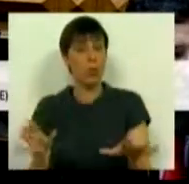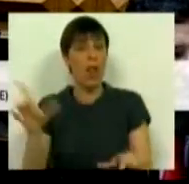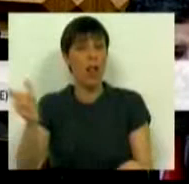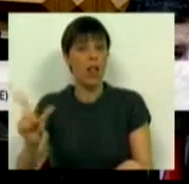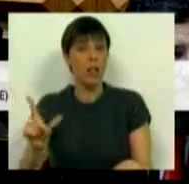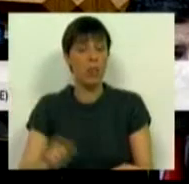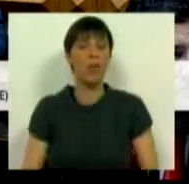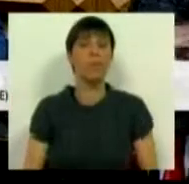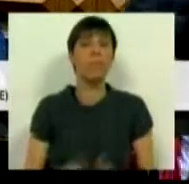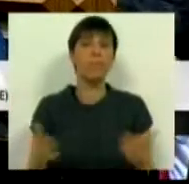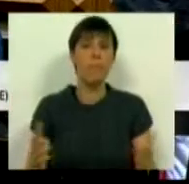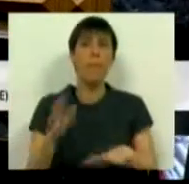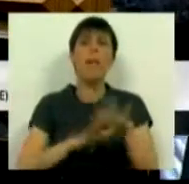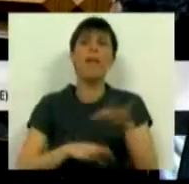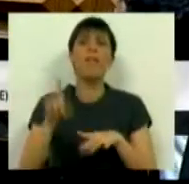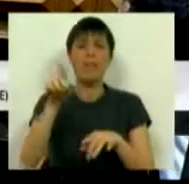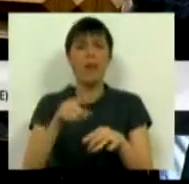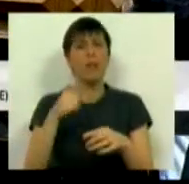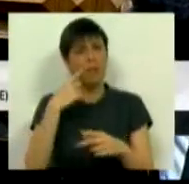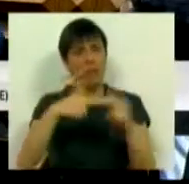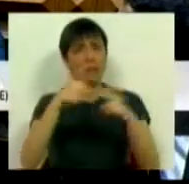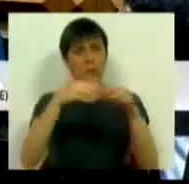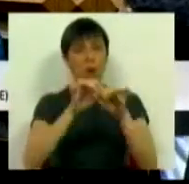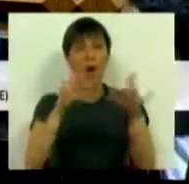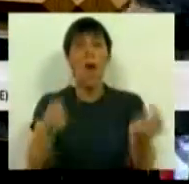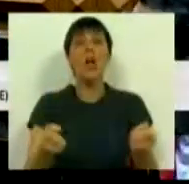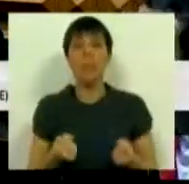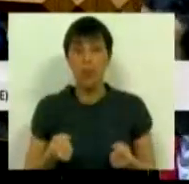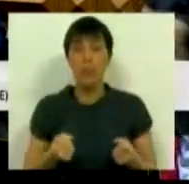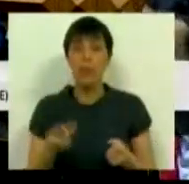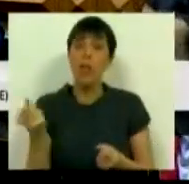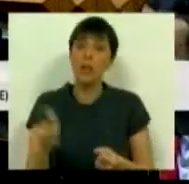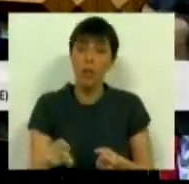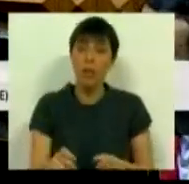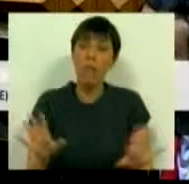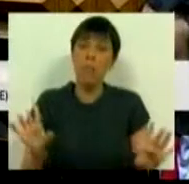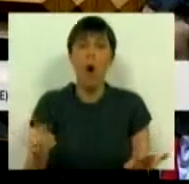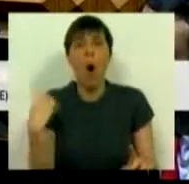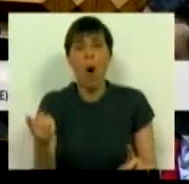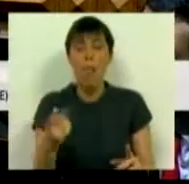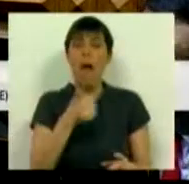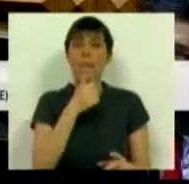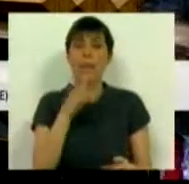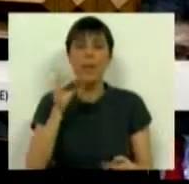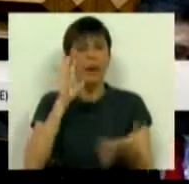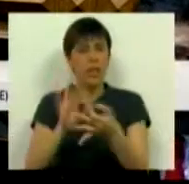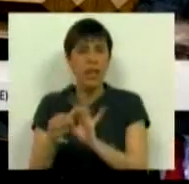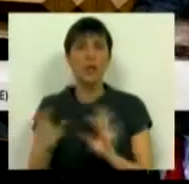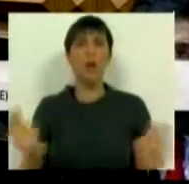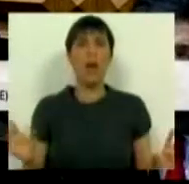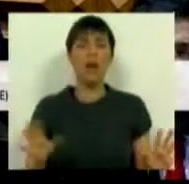em Lisboa. Façam esse hospital e as poupanças decorrerão. Seria provavelmente a medida mais